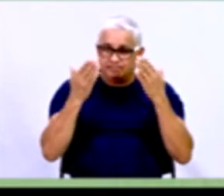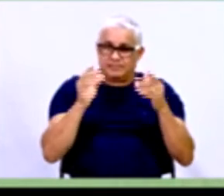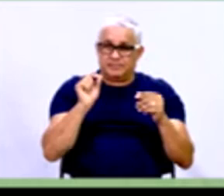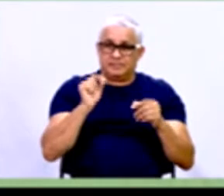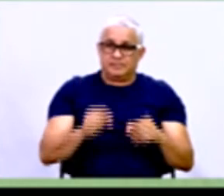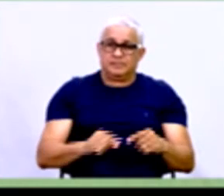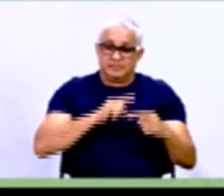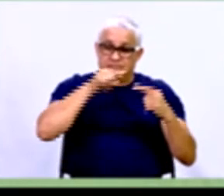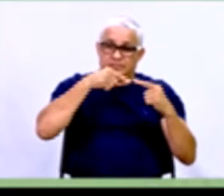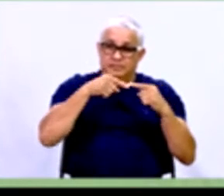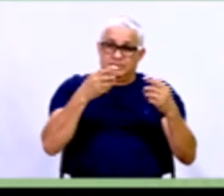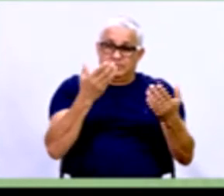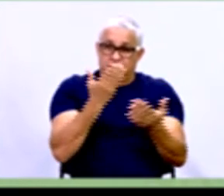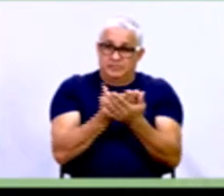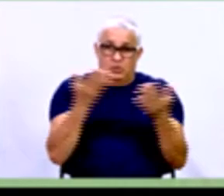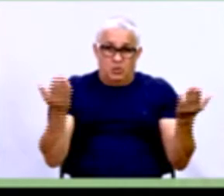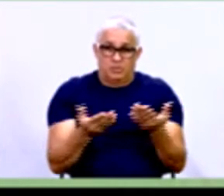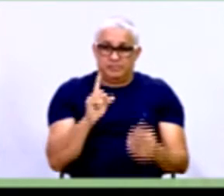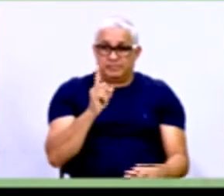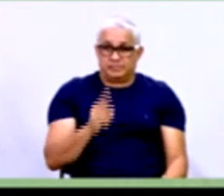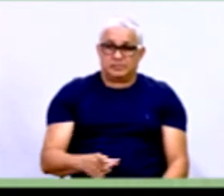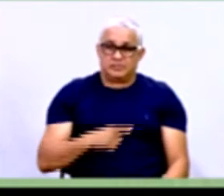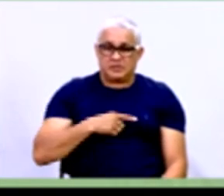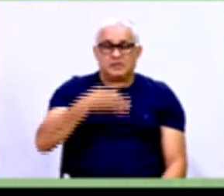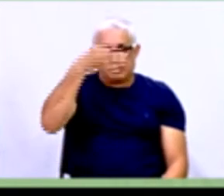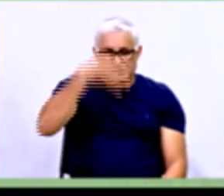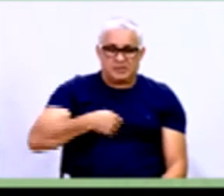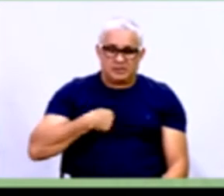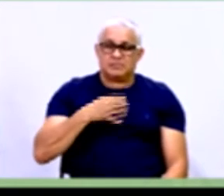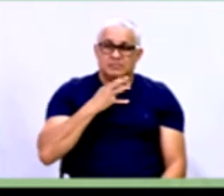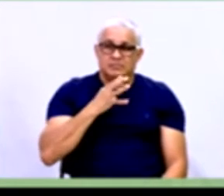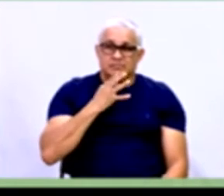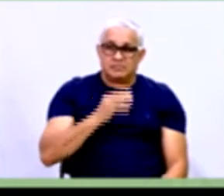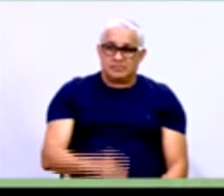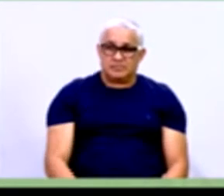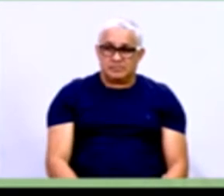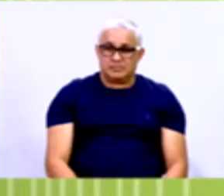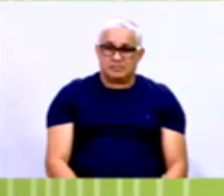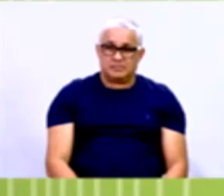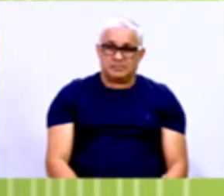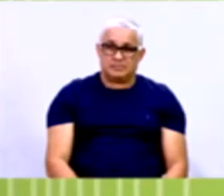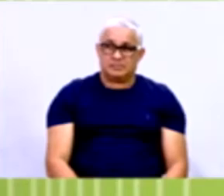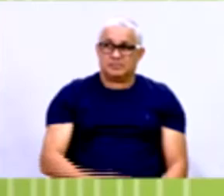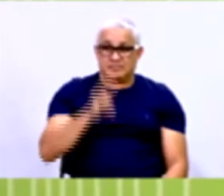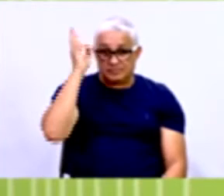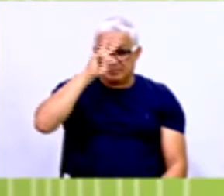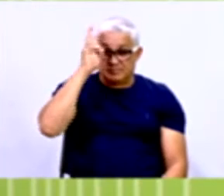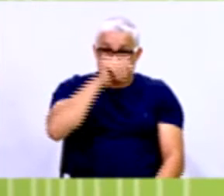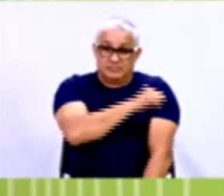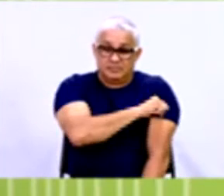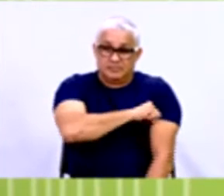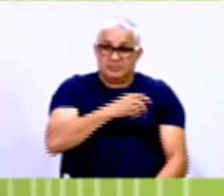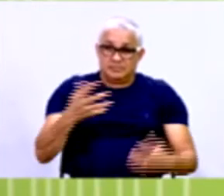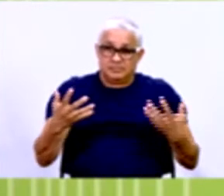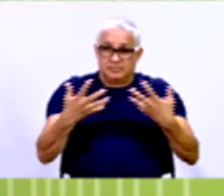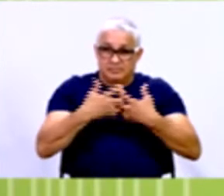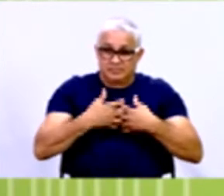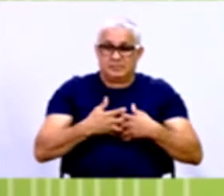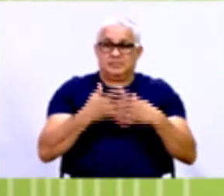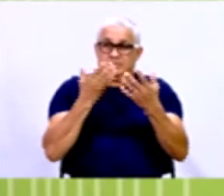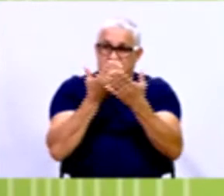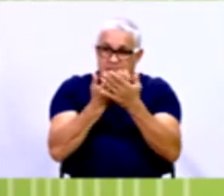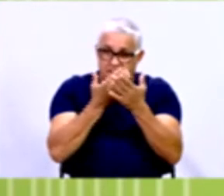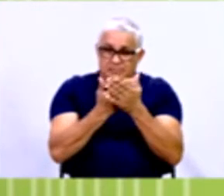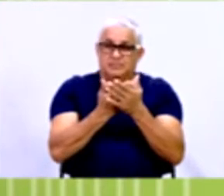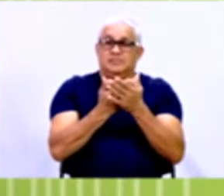é o objetivo da nossa aula, mas você vai, com certeza, eu conheço um pouco do histórico dos alunos do IFRE, você vai dar uma analisada, você vai dar uma estudada sobre